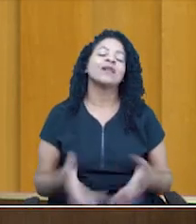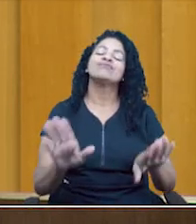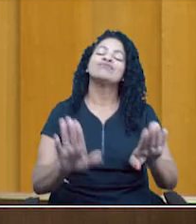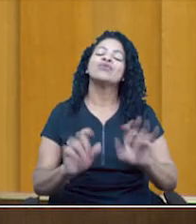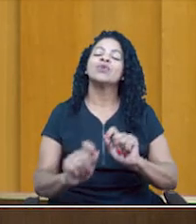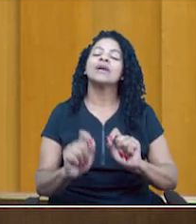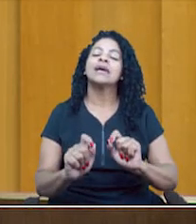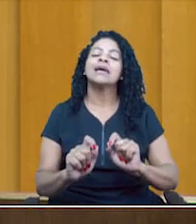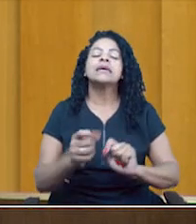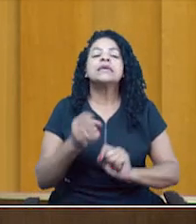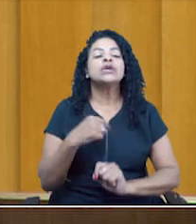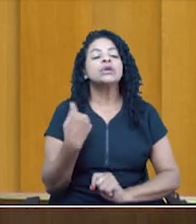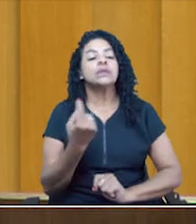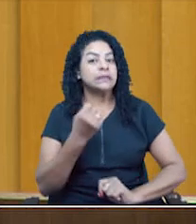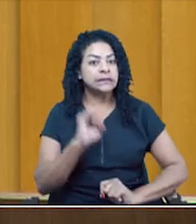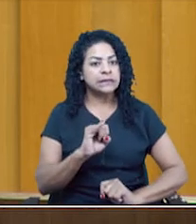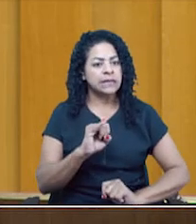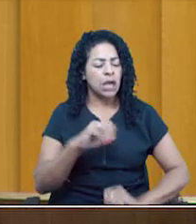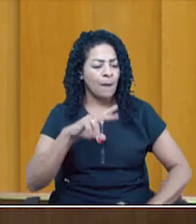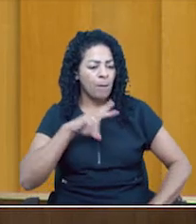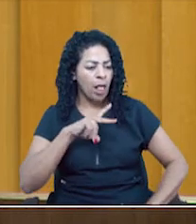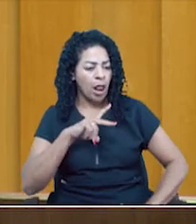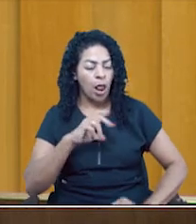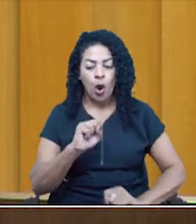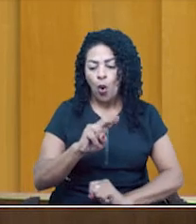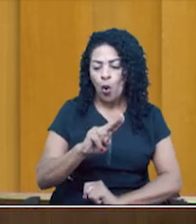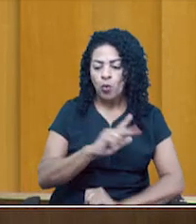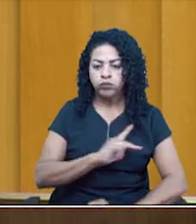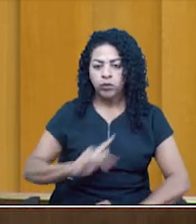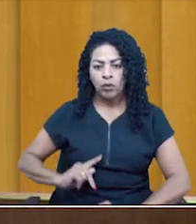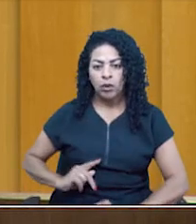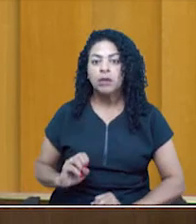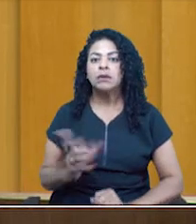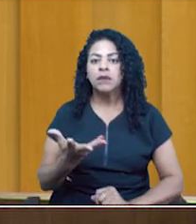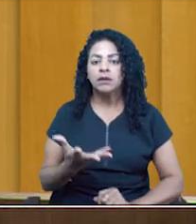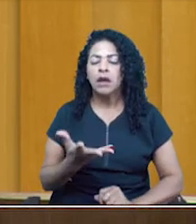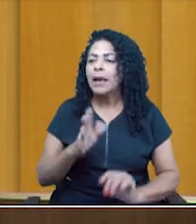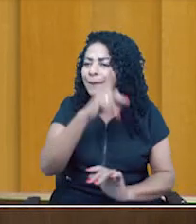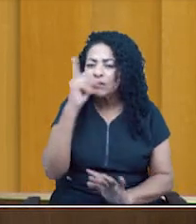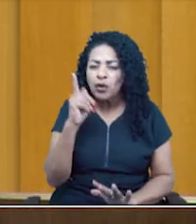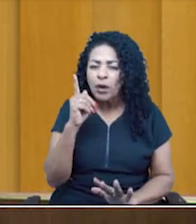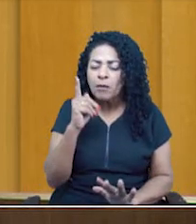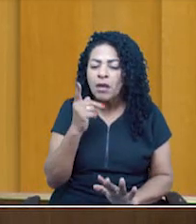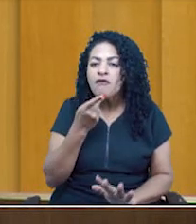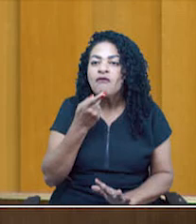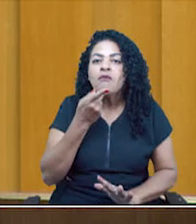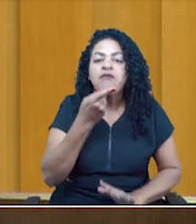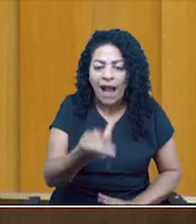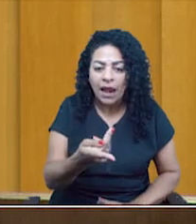no modo público ou privado. Quando ele fala, está falando ali o poder judiciário. Porque ninguém é